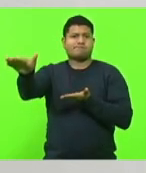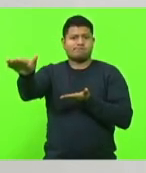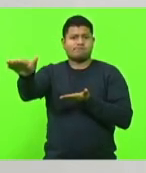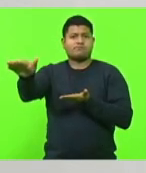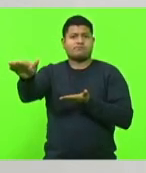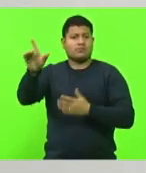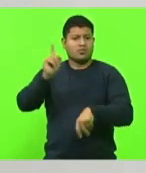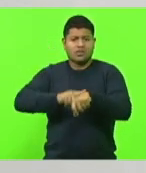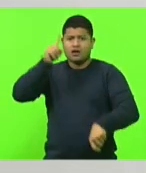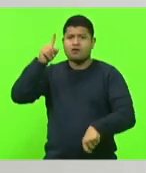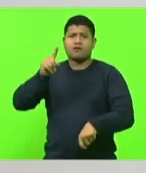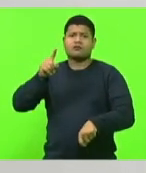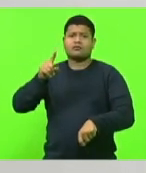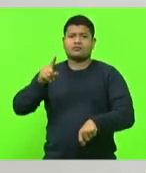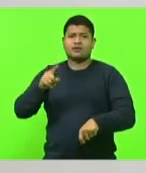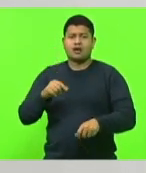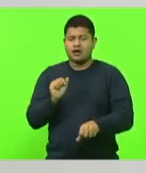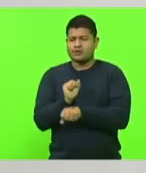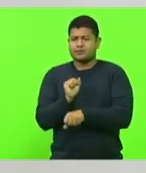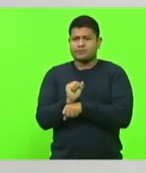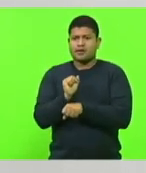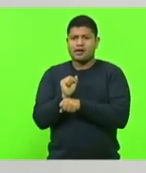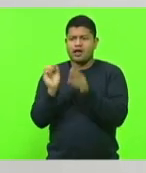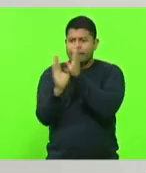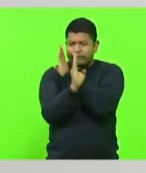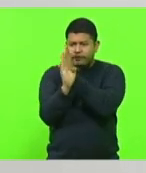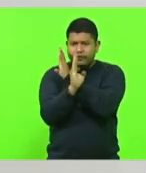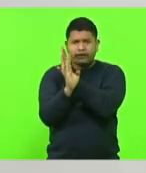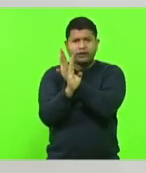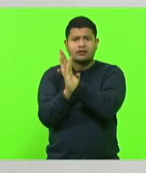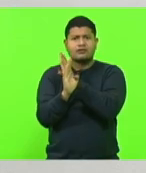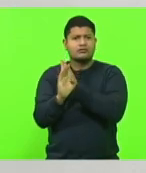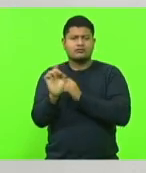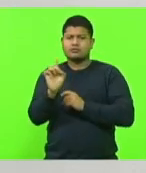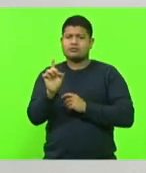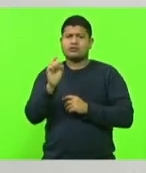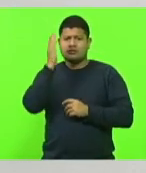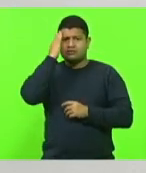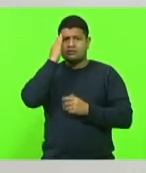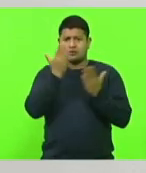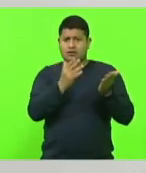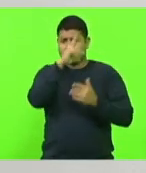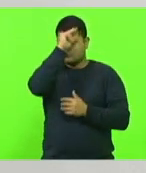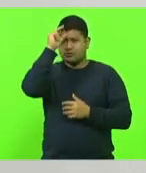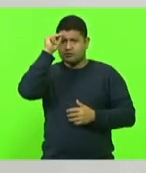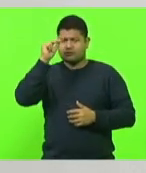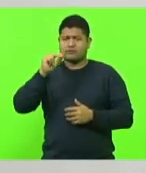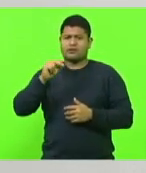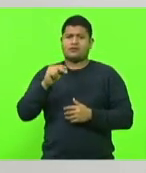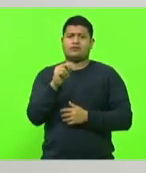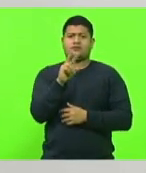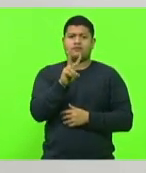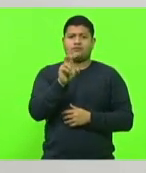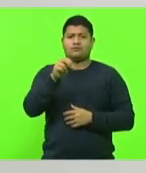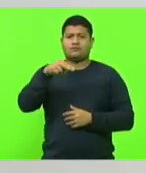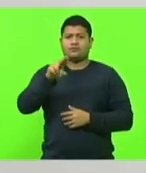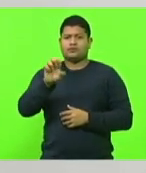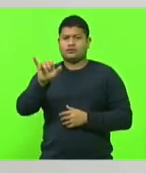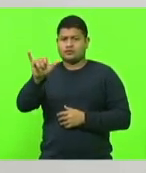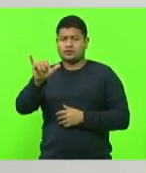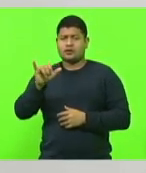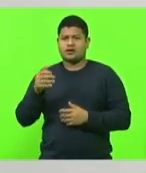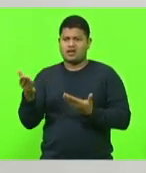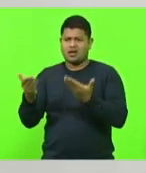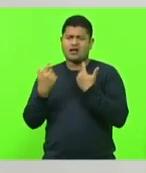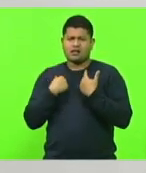espera sindicância. Não. Eu sei que o prefeito Vonei Morastoni foi para as redes sociais e repudiou aquilo ali.